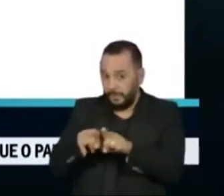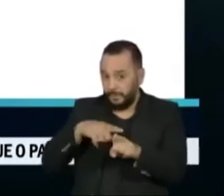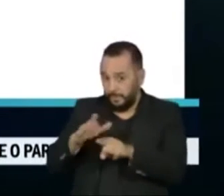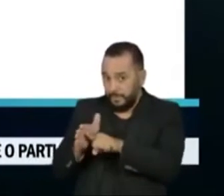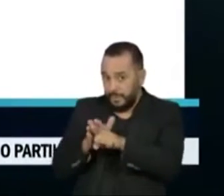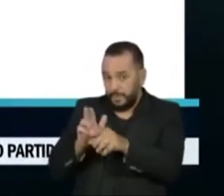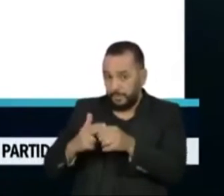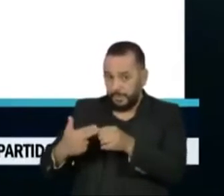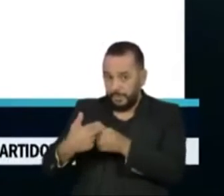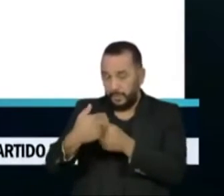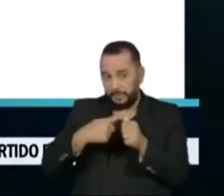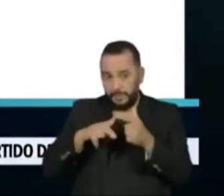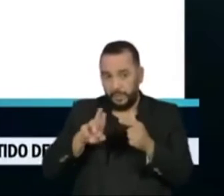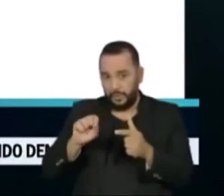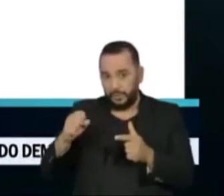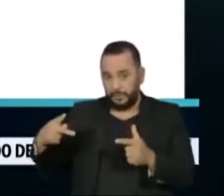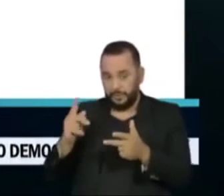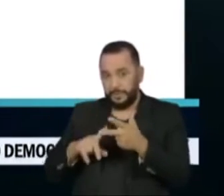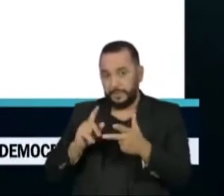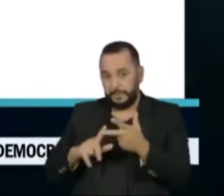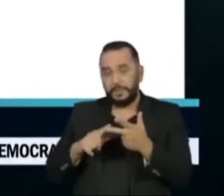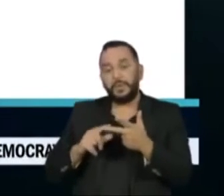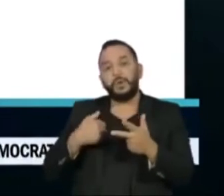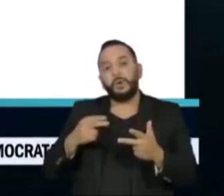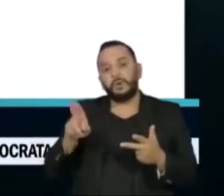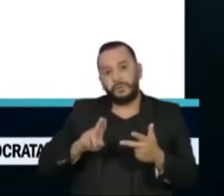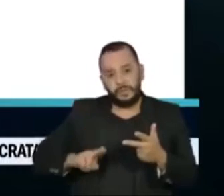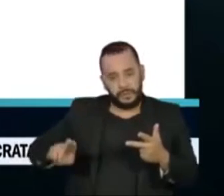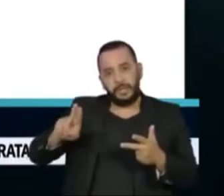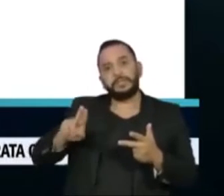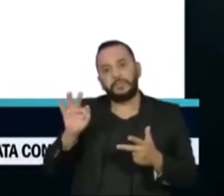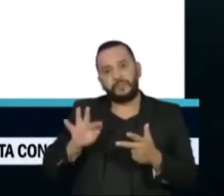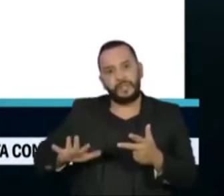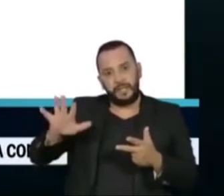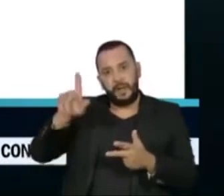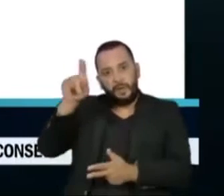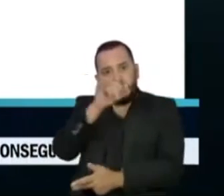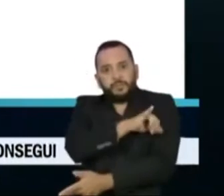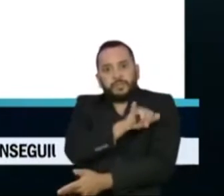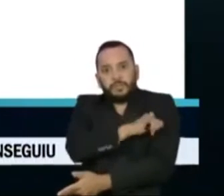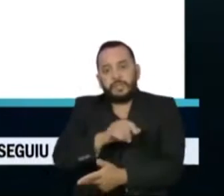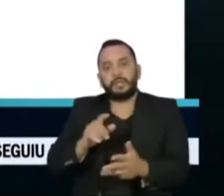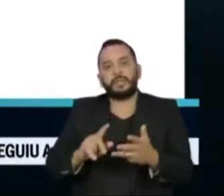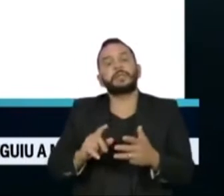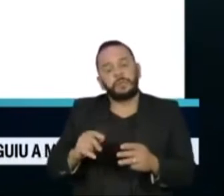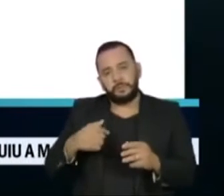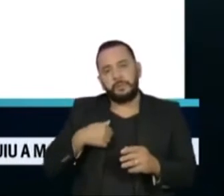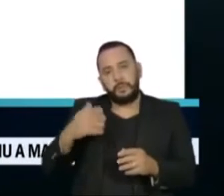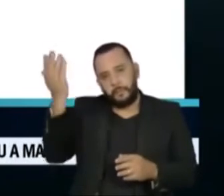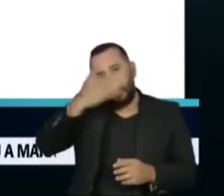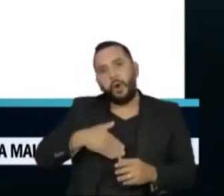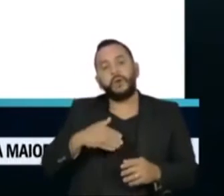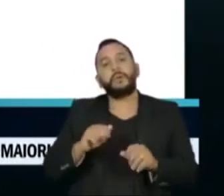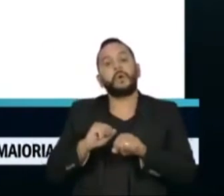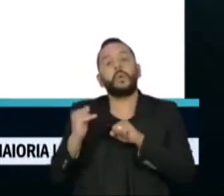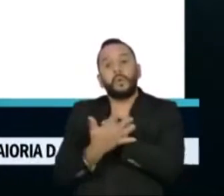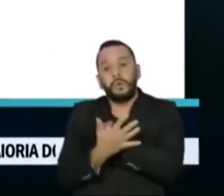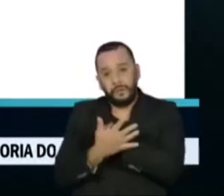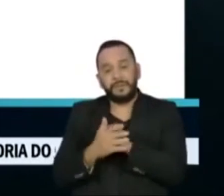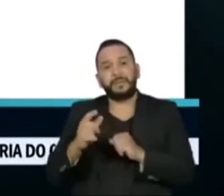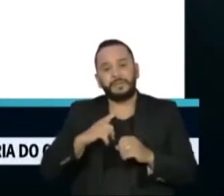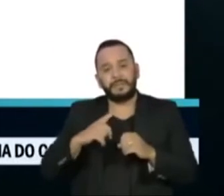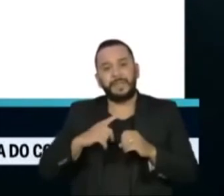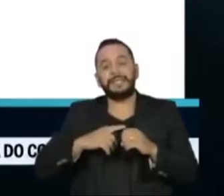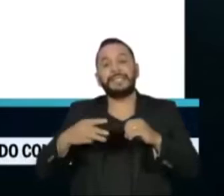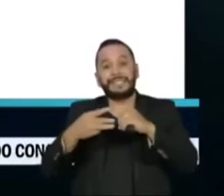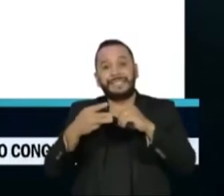Unicamp, USP e da Universidade Federal do Rio de Janeiro concluiu que o novo coronavírus infecta células do